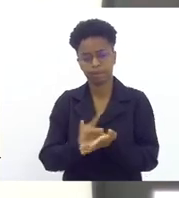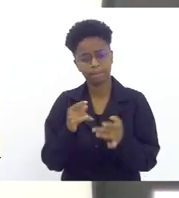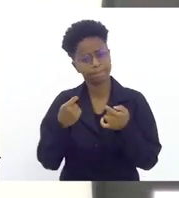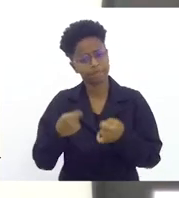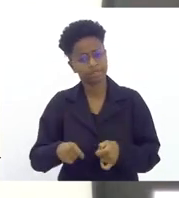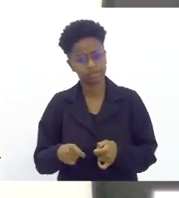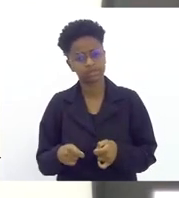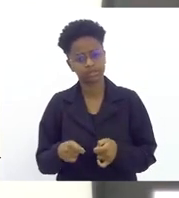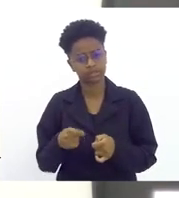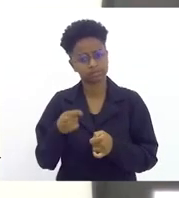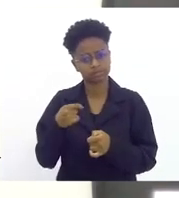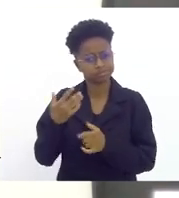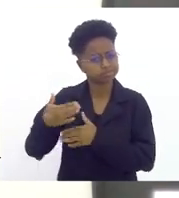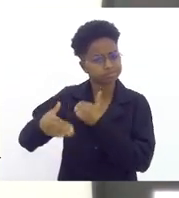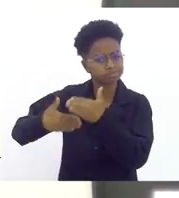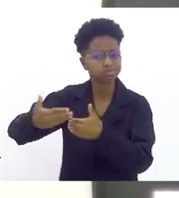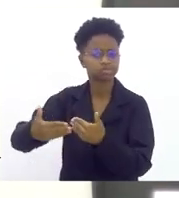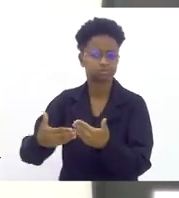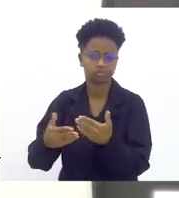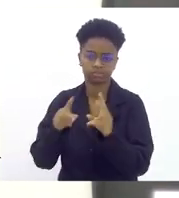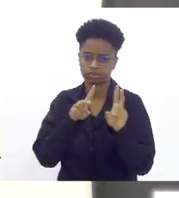realmente avançar nessa questão